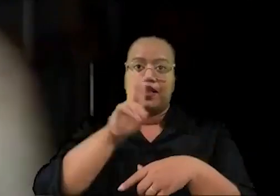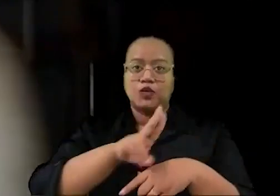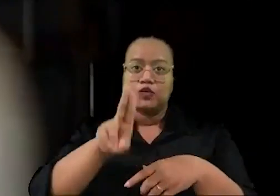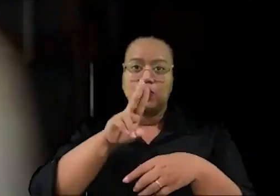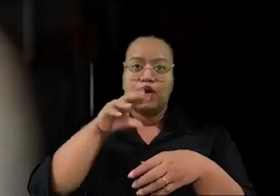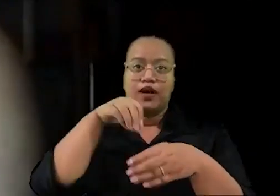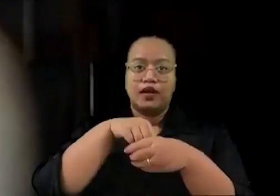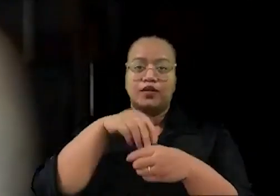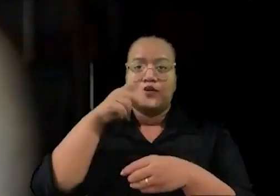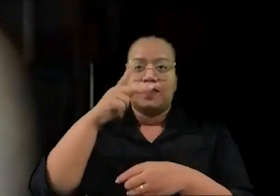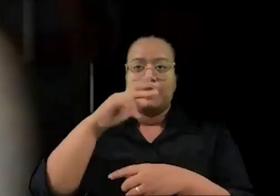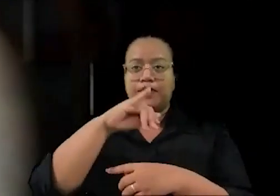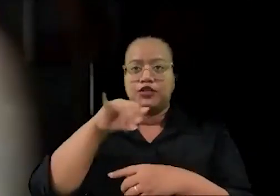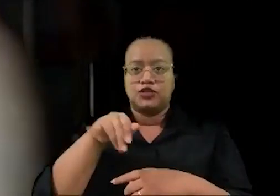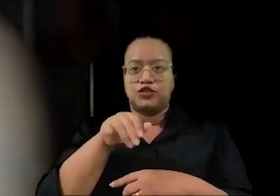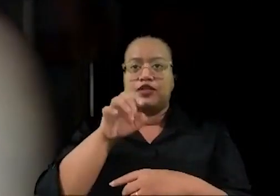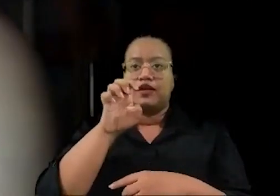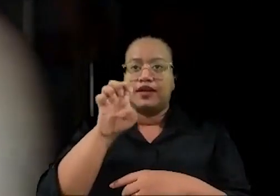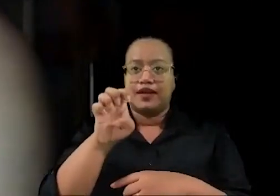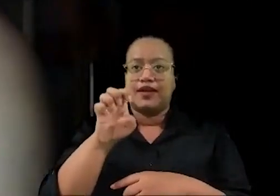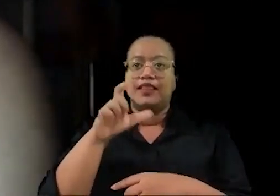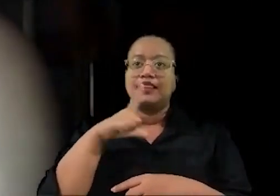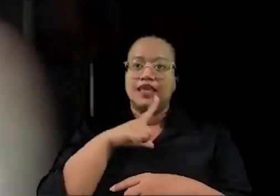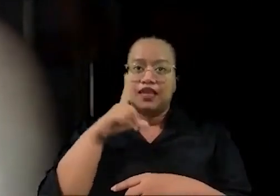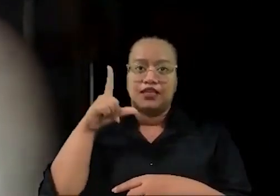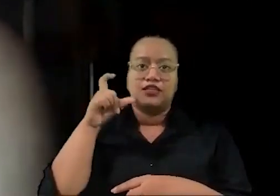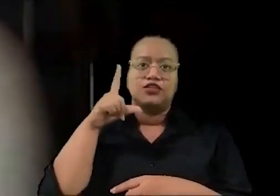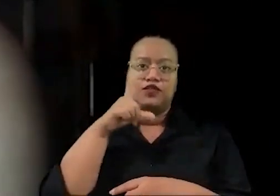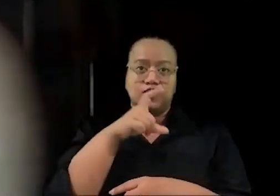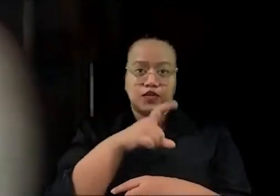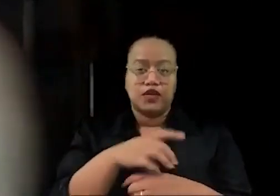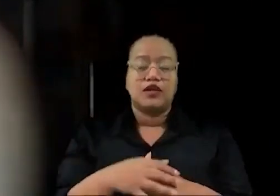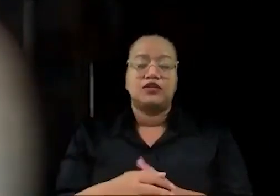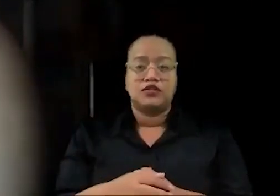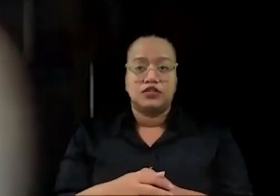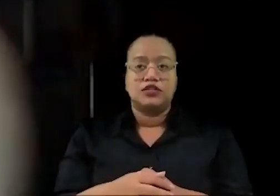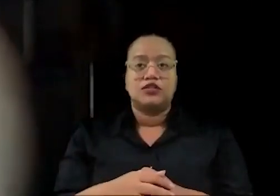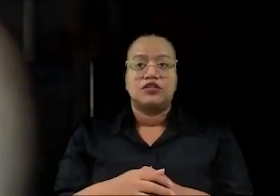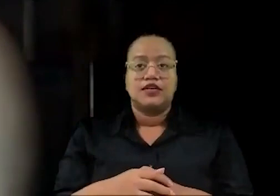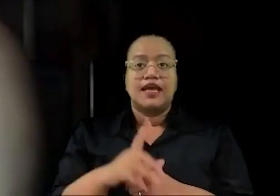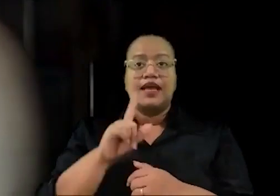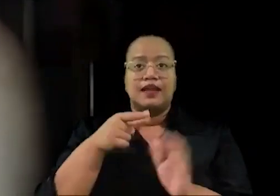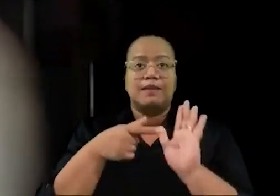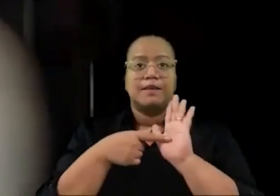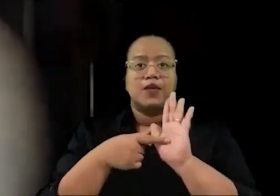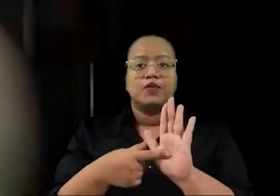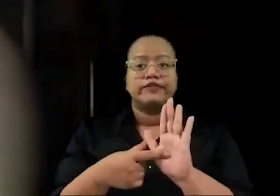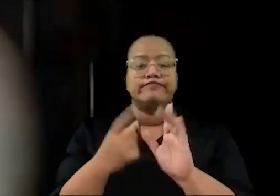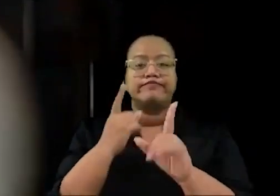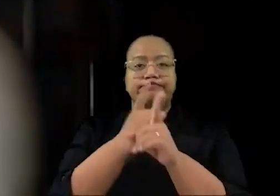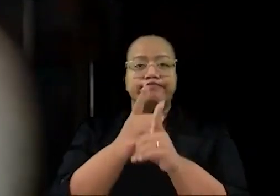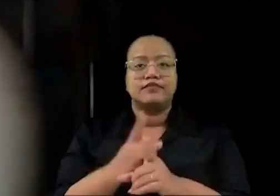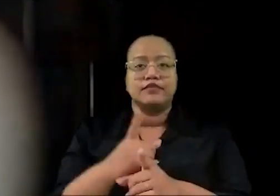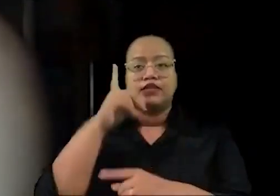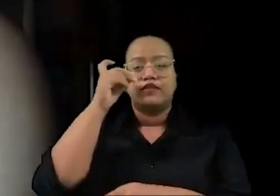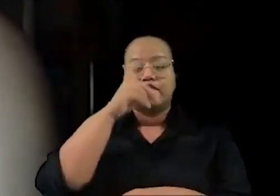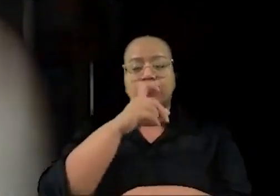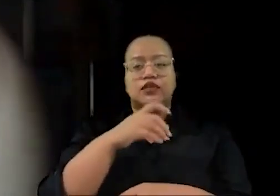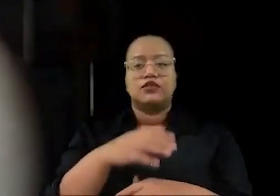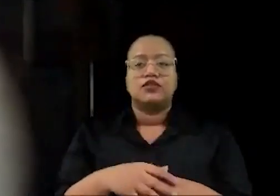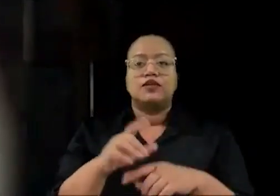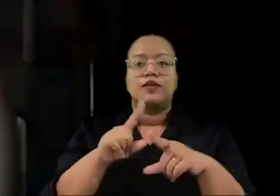uma dificuldade, né? Ele revela uma dificuldade. Mas o que ele tem na sua essência